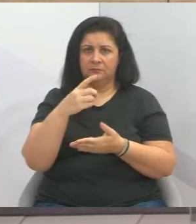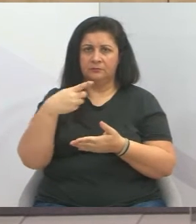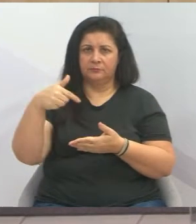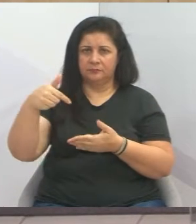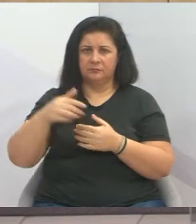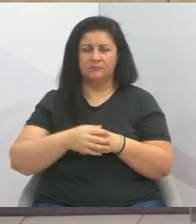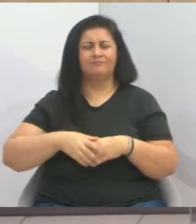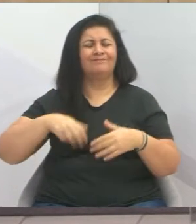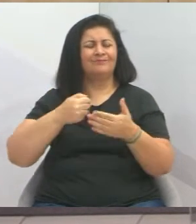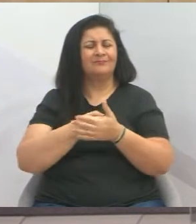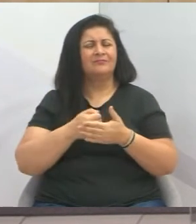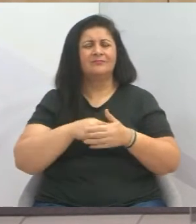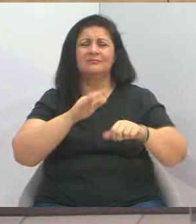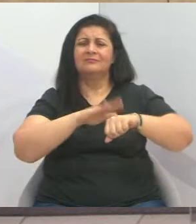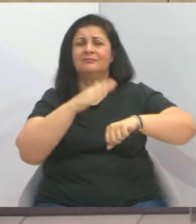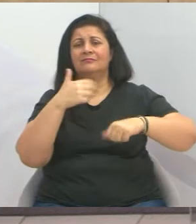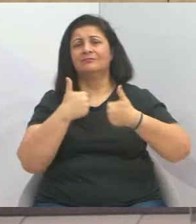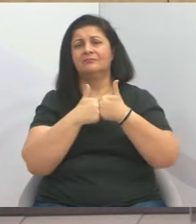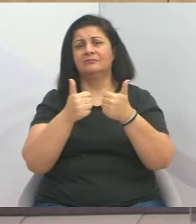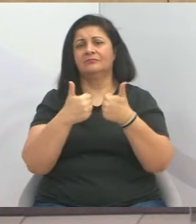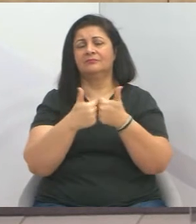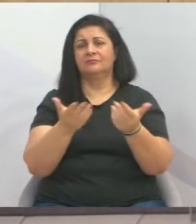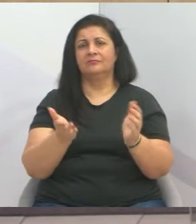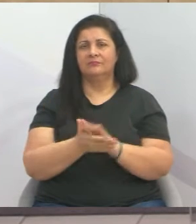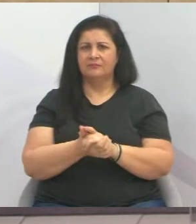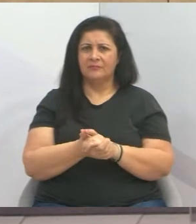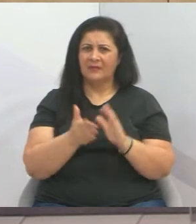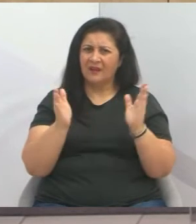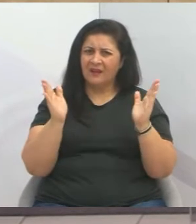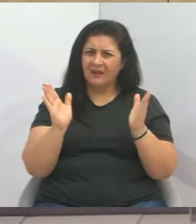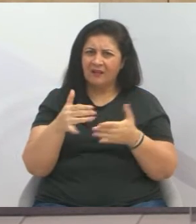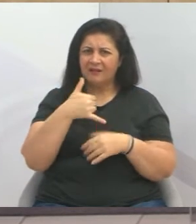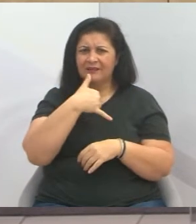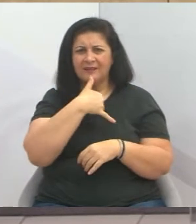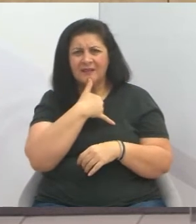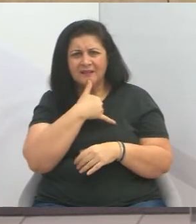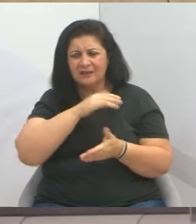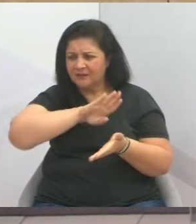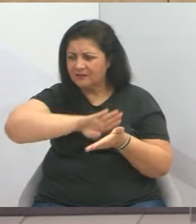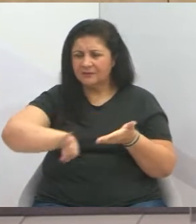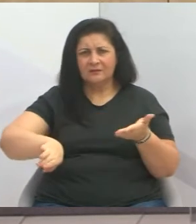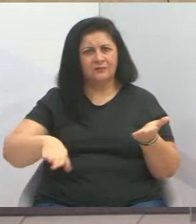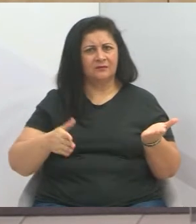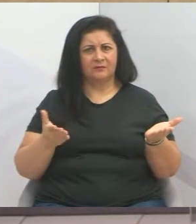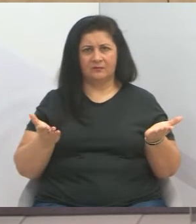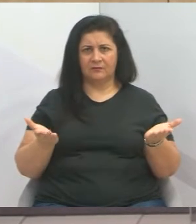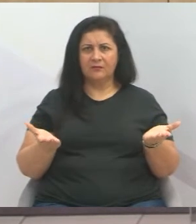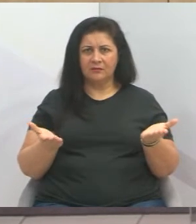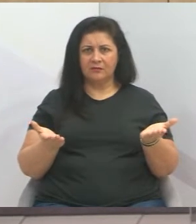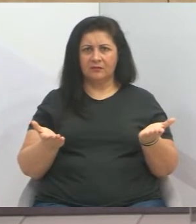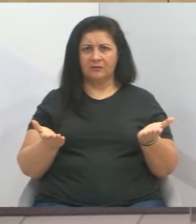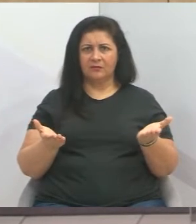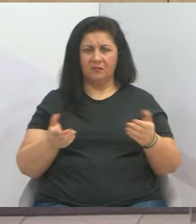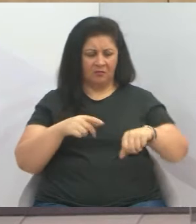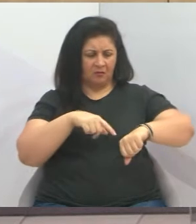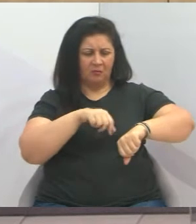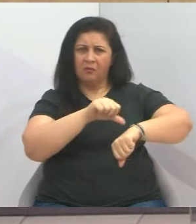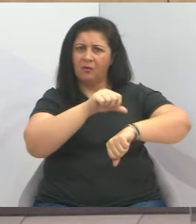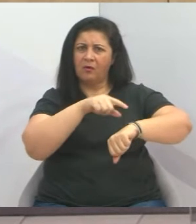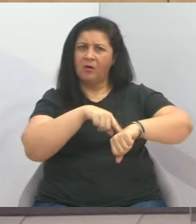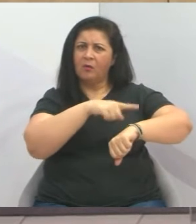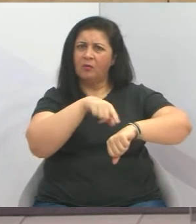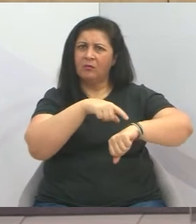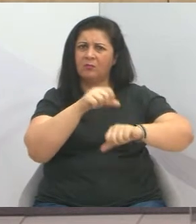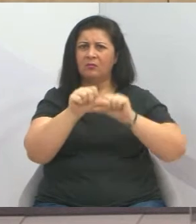estamos lutando para ter mais um ônibus e agora lamentável que o ônibus ali hoje além de mexer nos horários até